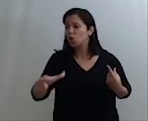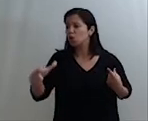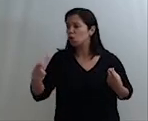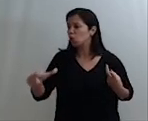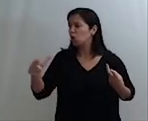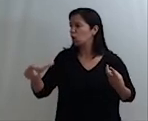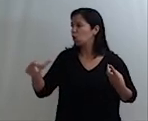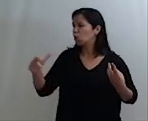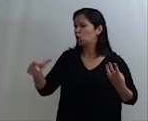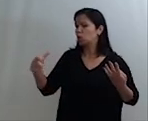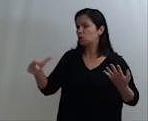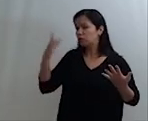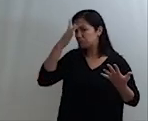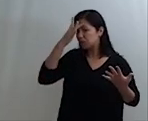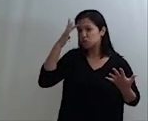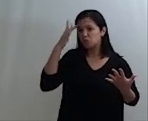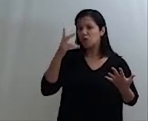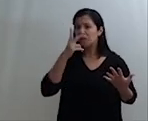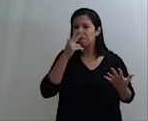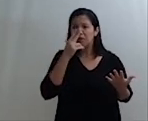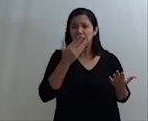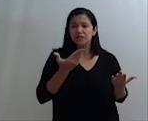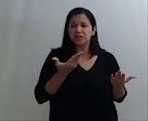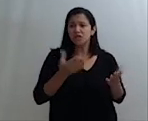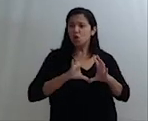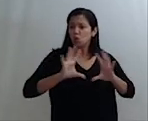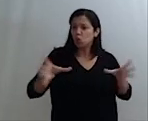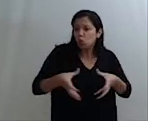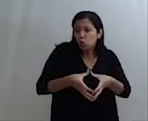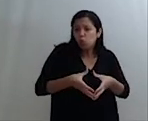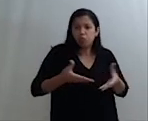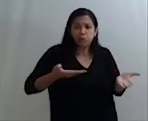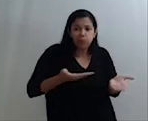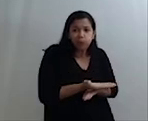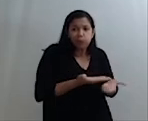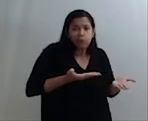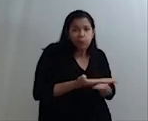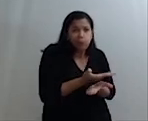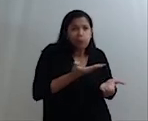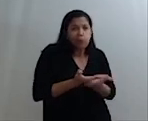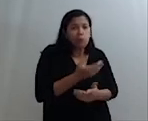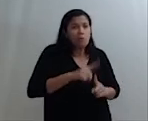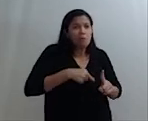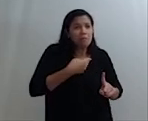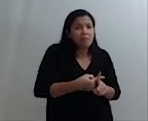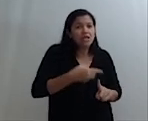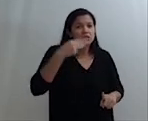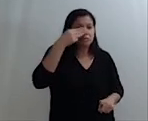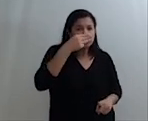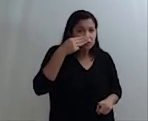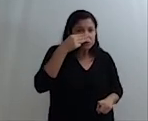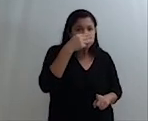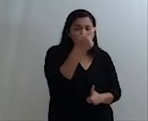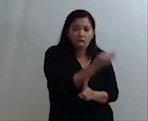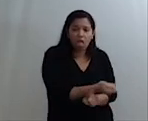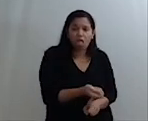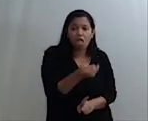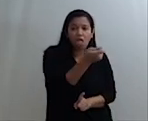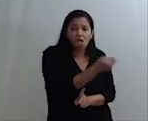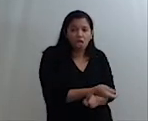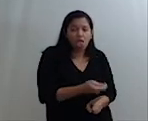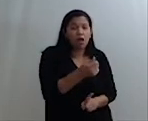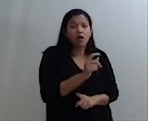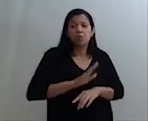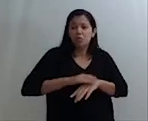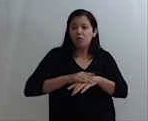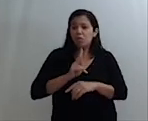em um espécie de estupo coletivo e prostituição coercitiva promovida pelo pai e pelo